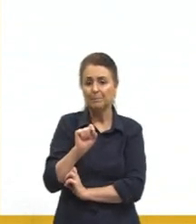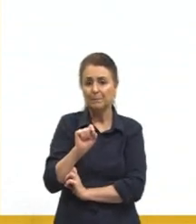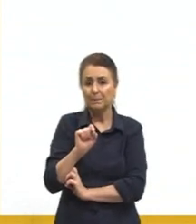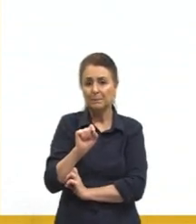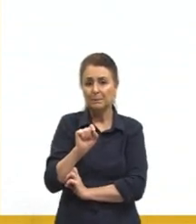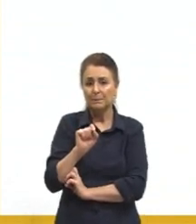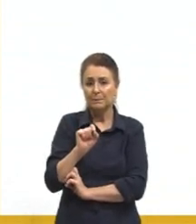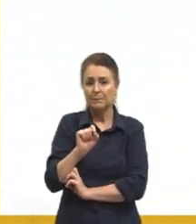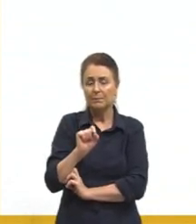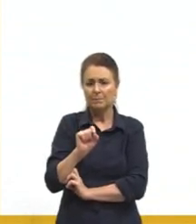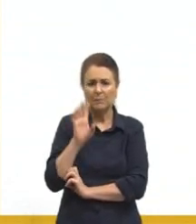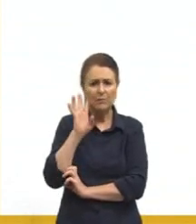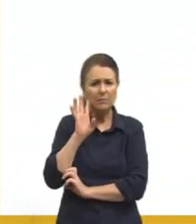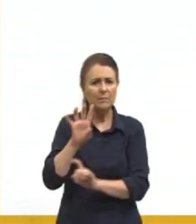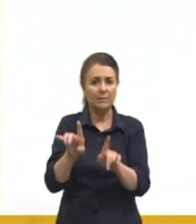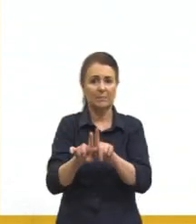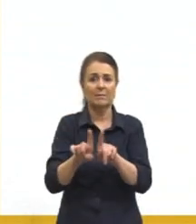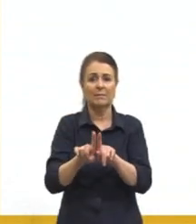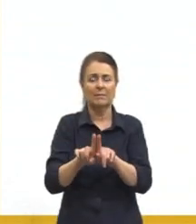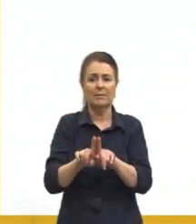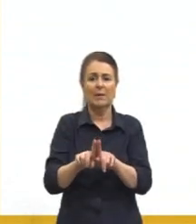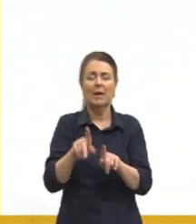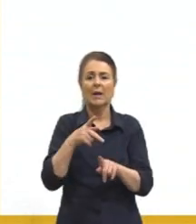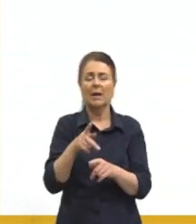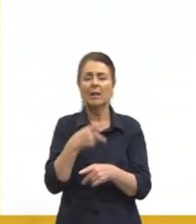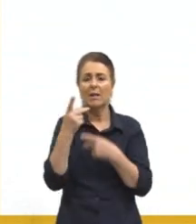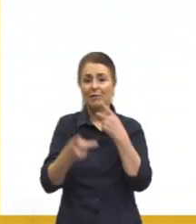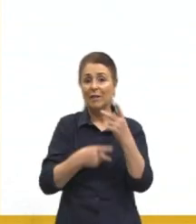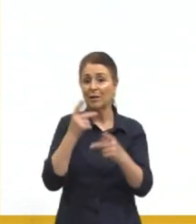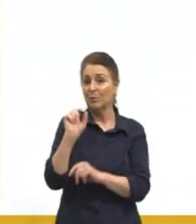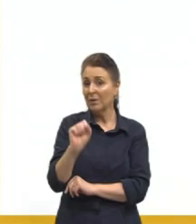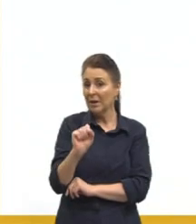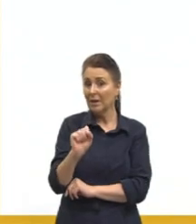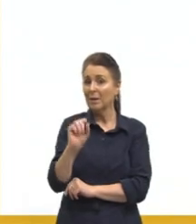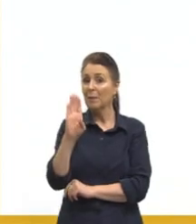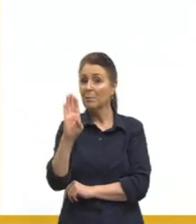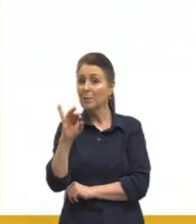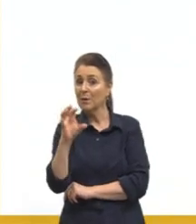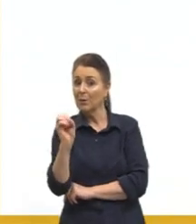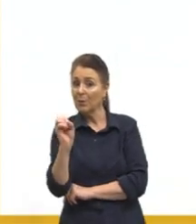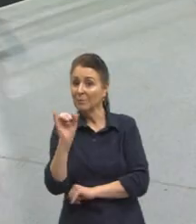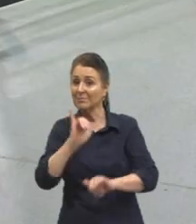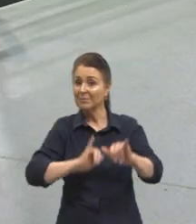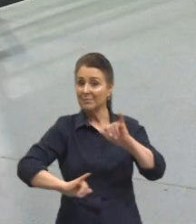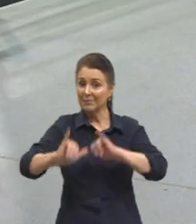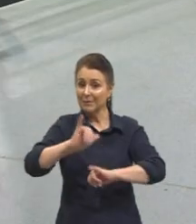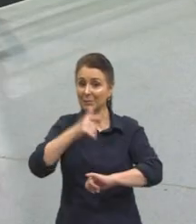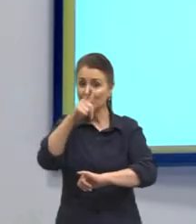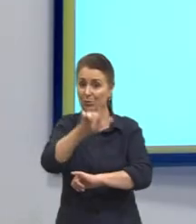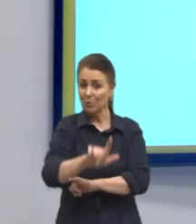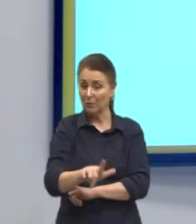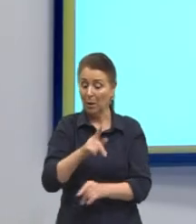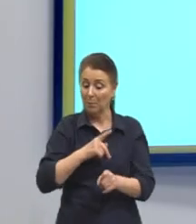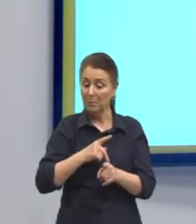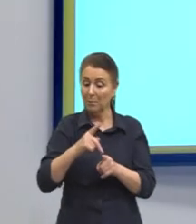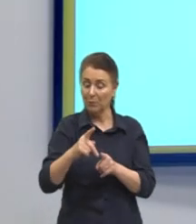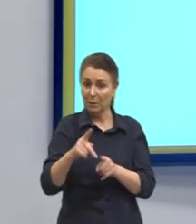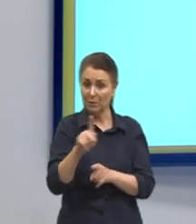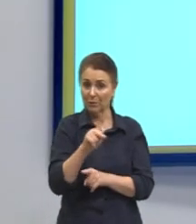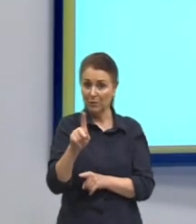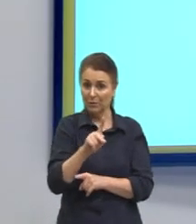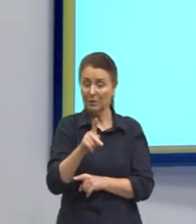bem legal também né que fala também da bioquímica olha química aí gente fermentação